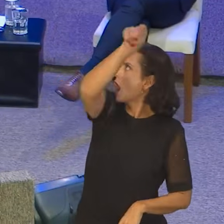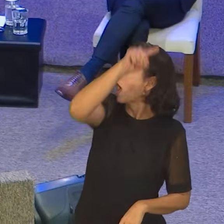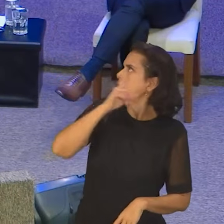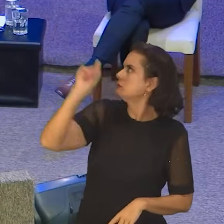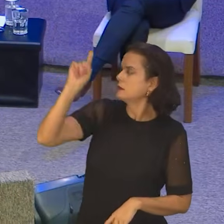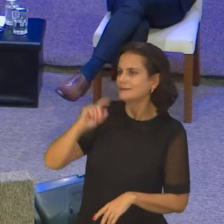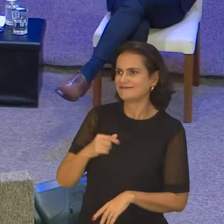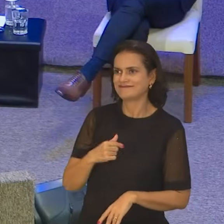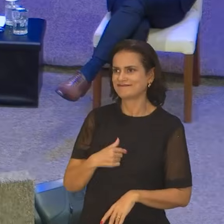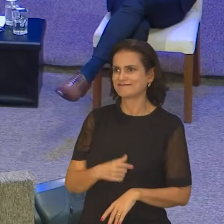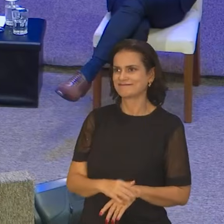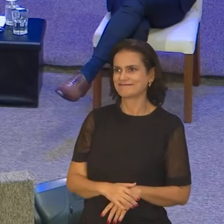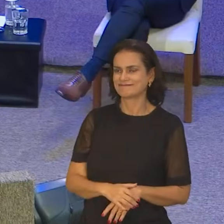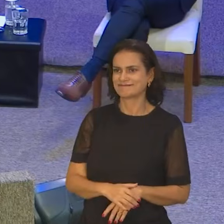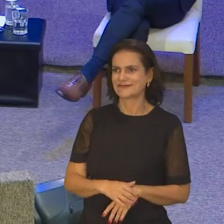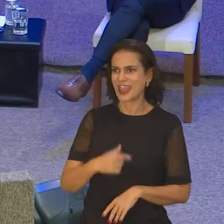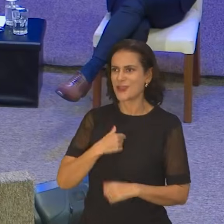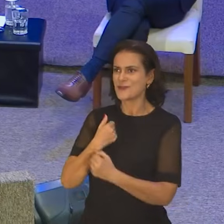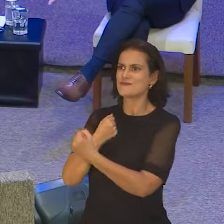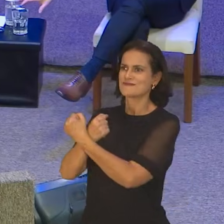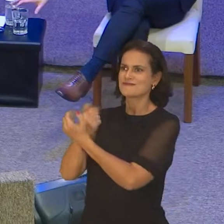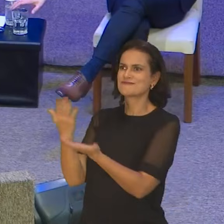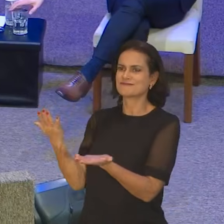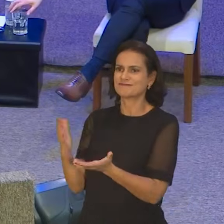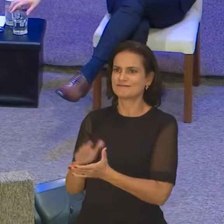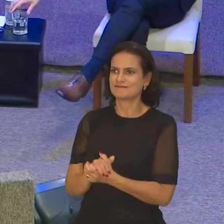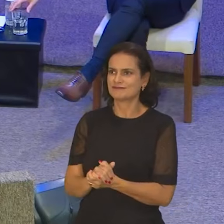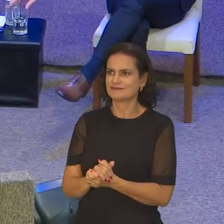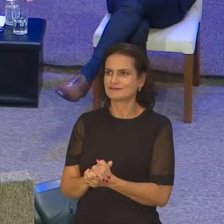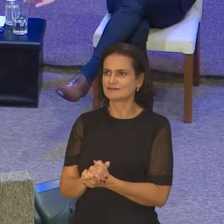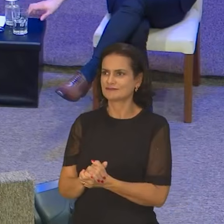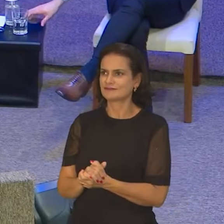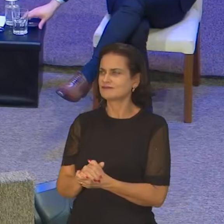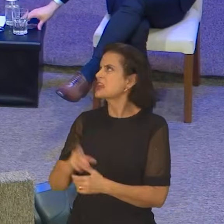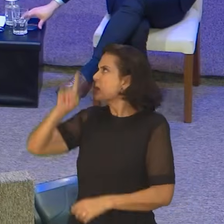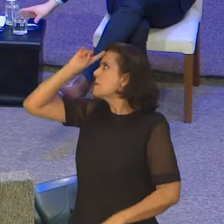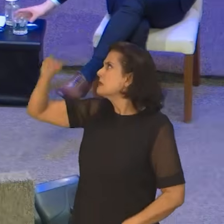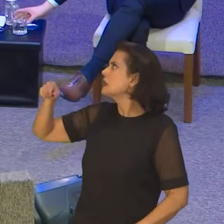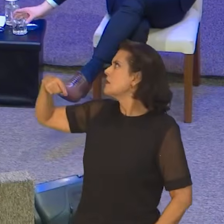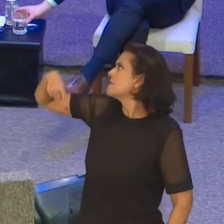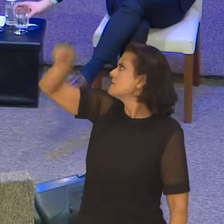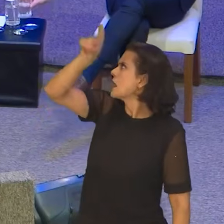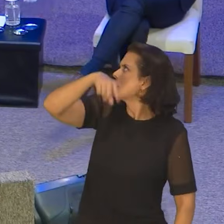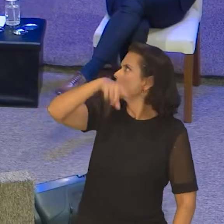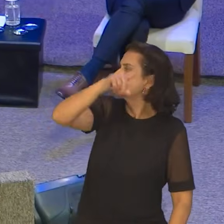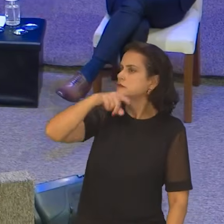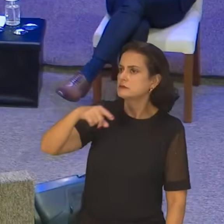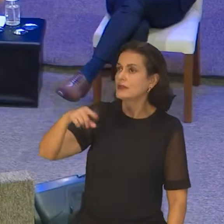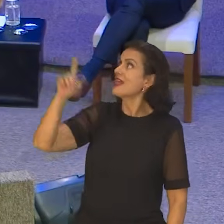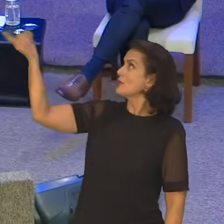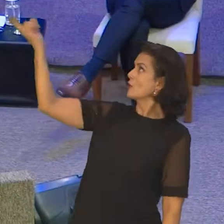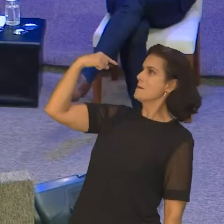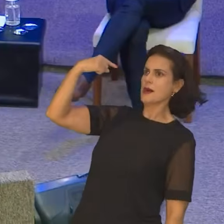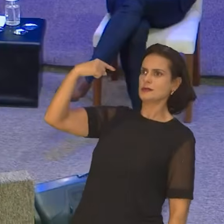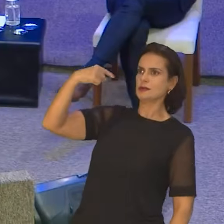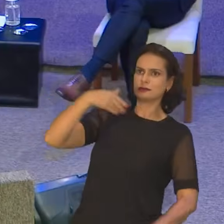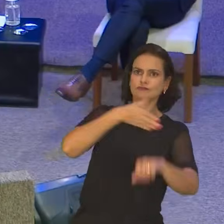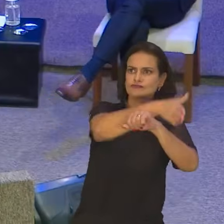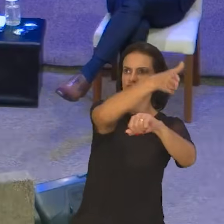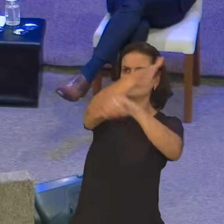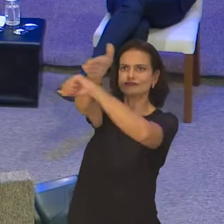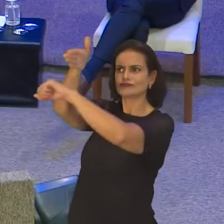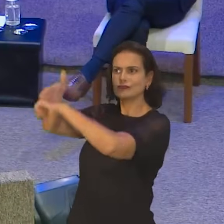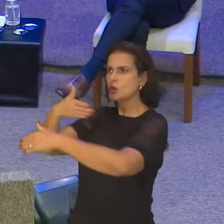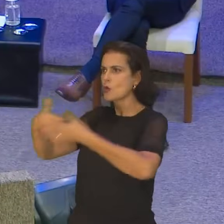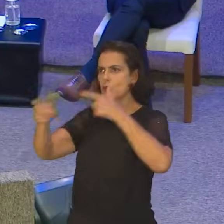tal ir para o Emirate, Dubai melhor? Não. Vai para a Arábia, eu vou. Vai para a Coreia, eu vou. Vai para a